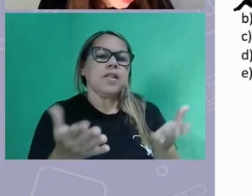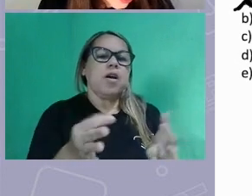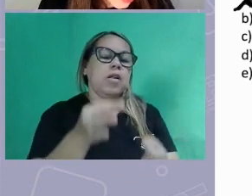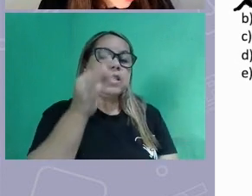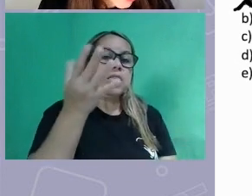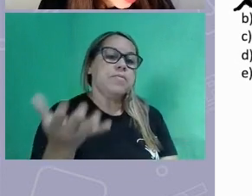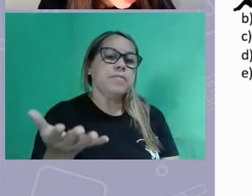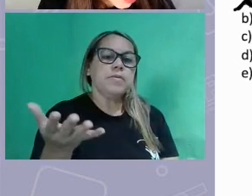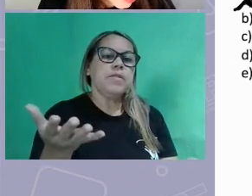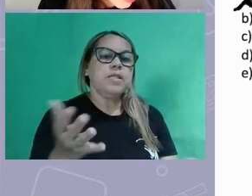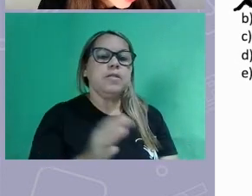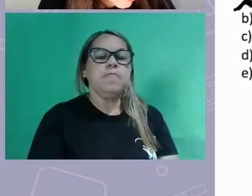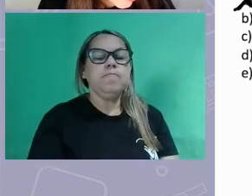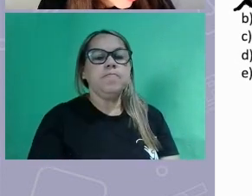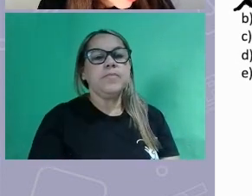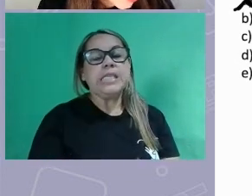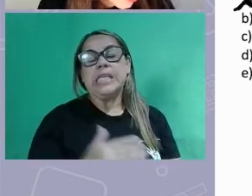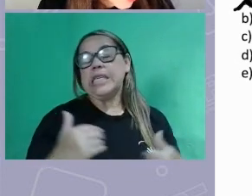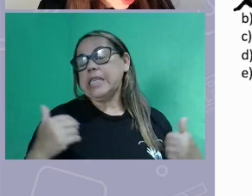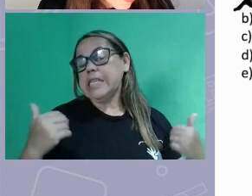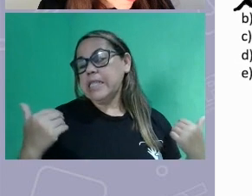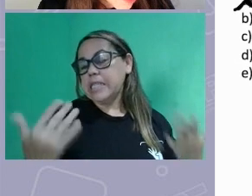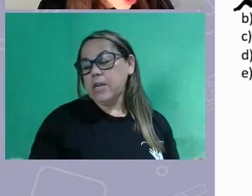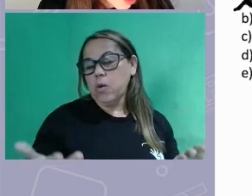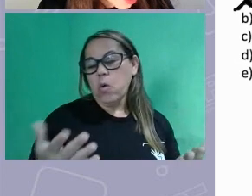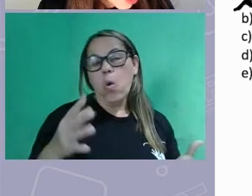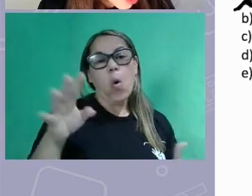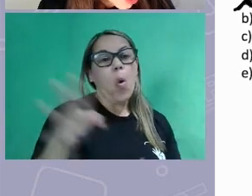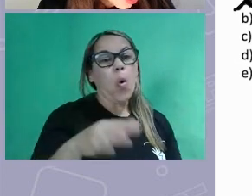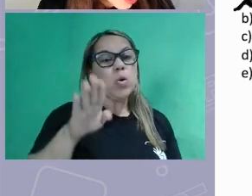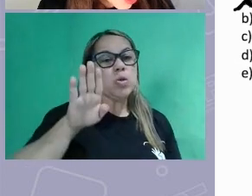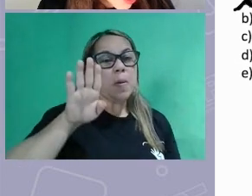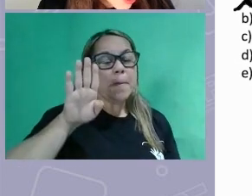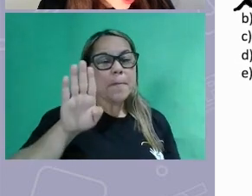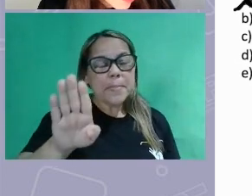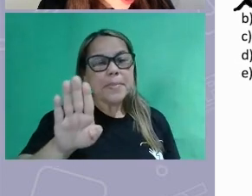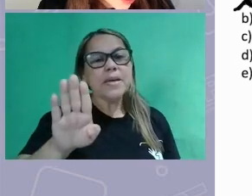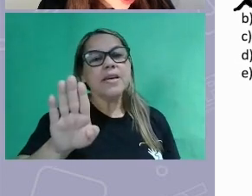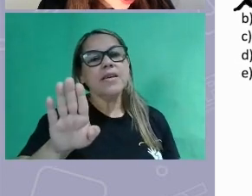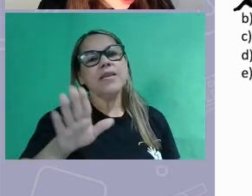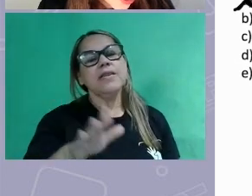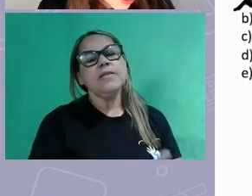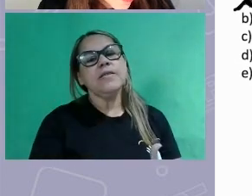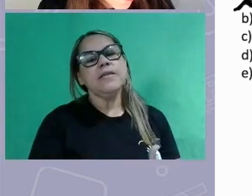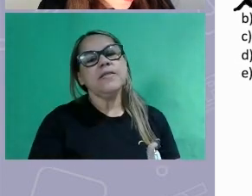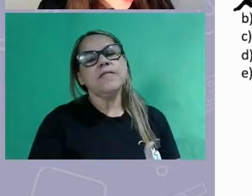quadrado então o urso B ele acaba